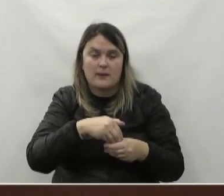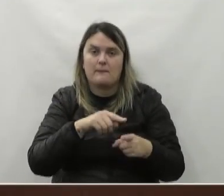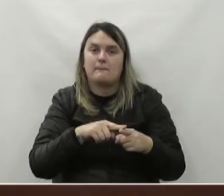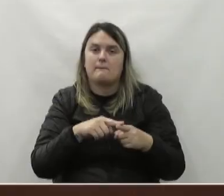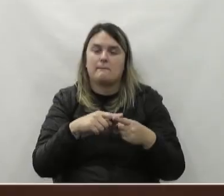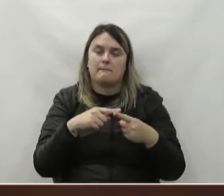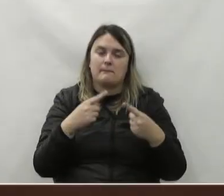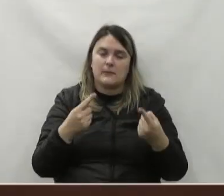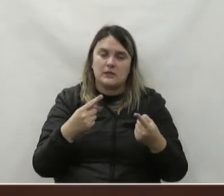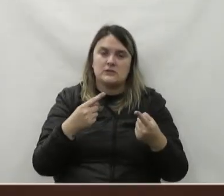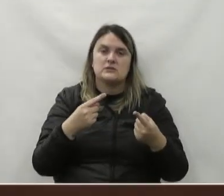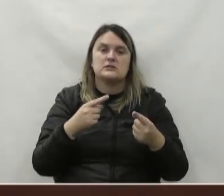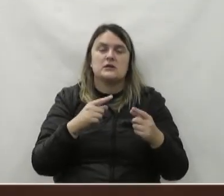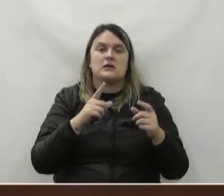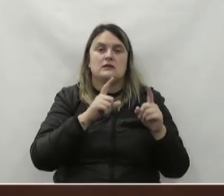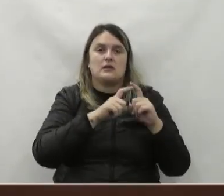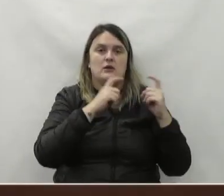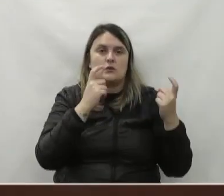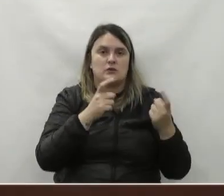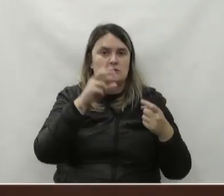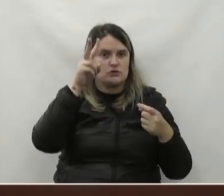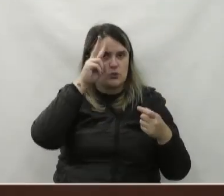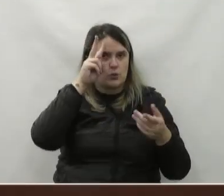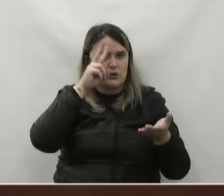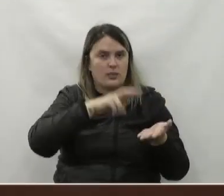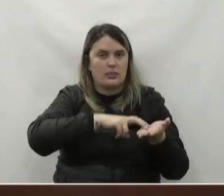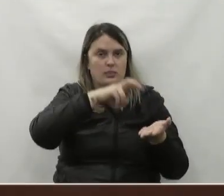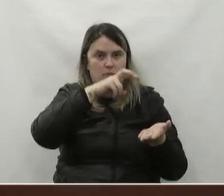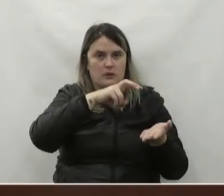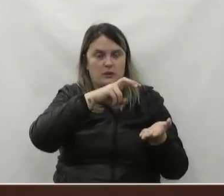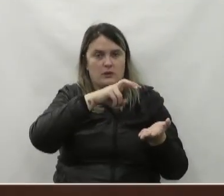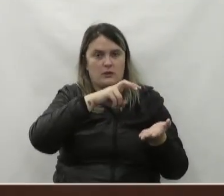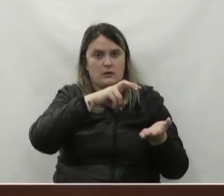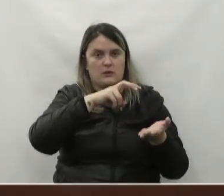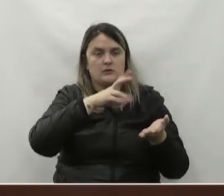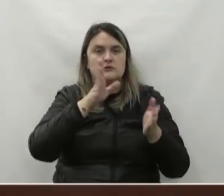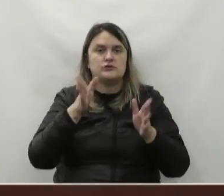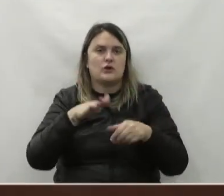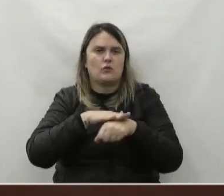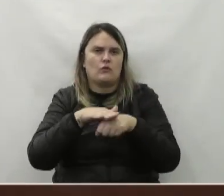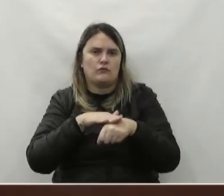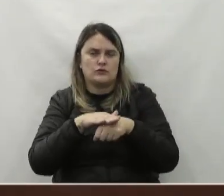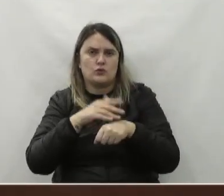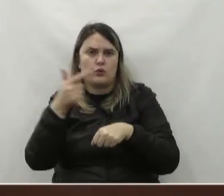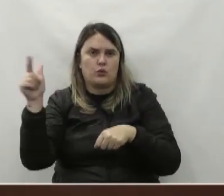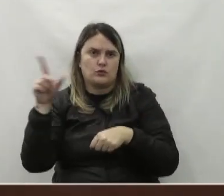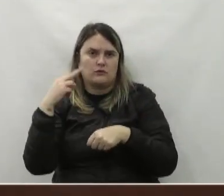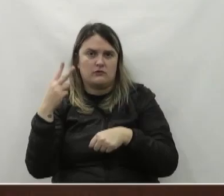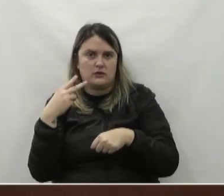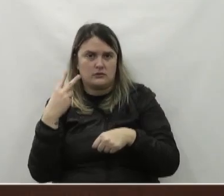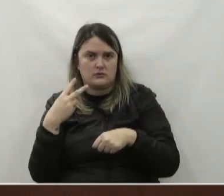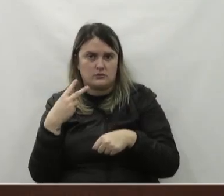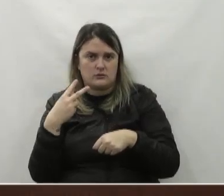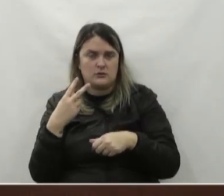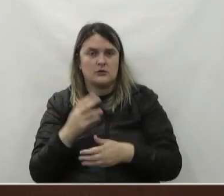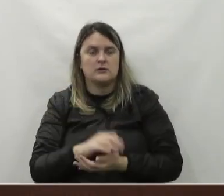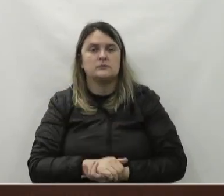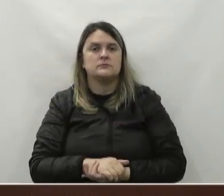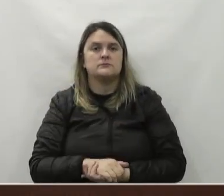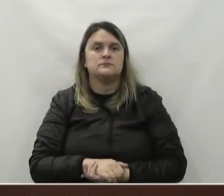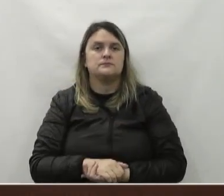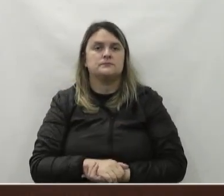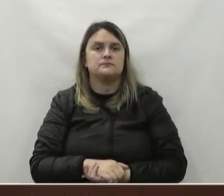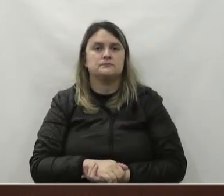nós sempre temos nossa reunião na segunda aqui pela manhã, na reunião das comissões, conversamos com todos os vereadores, como eu falo